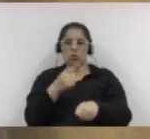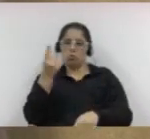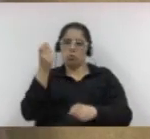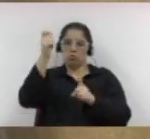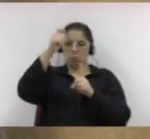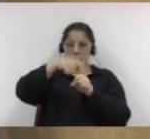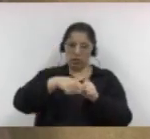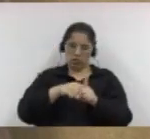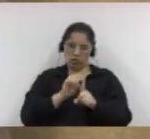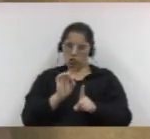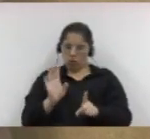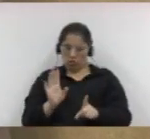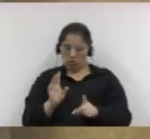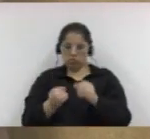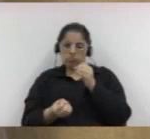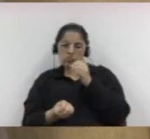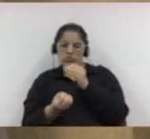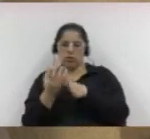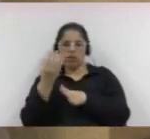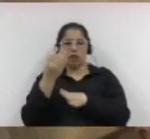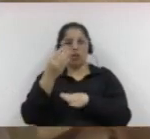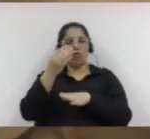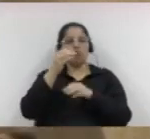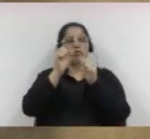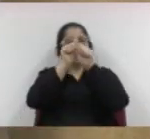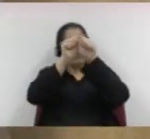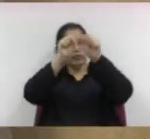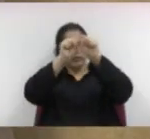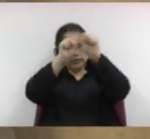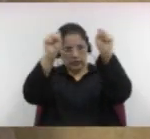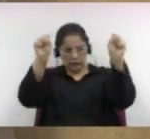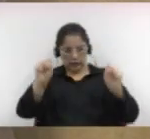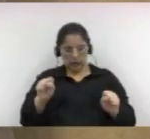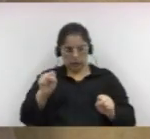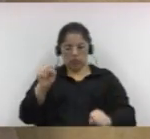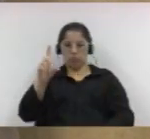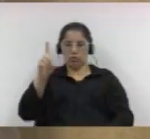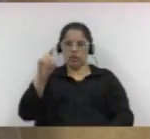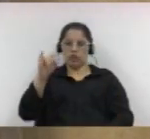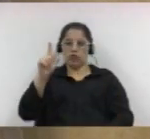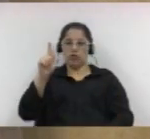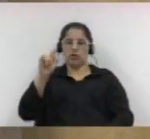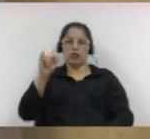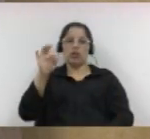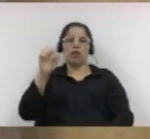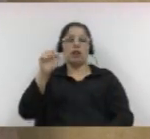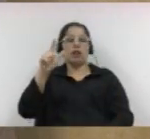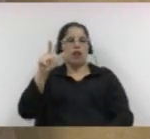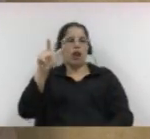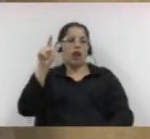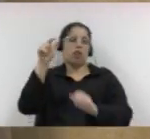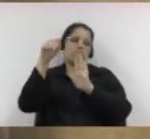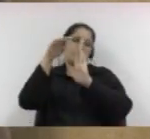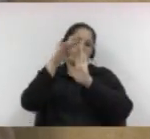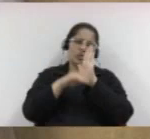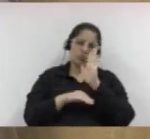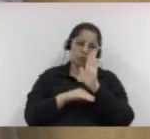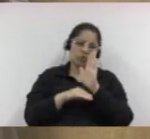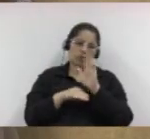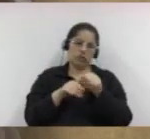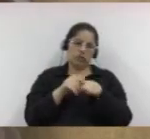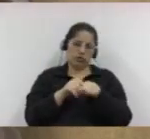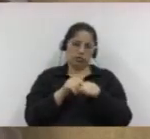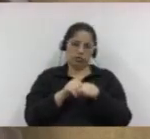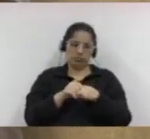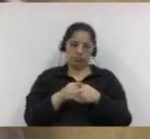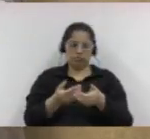aproximadamente. Com a implantação do sistema digital, com certeza, este prazo tende a cair, facilitando. Tem uma questão